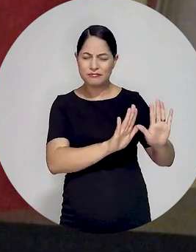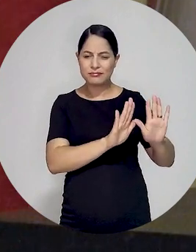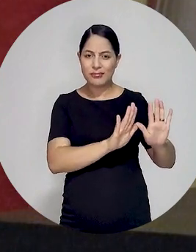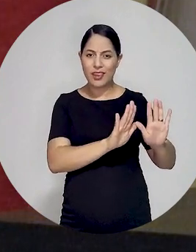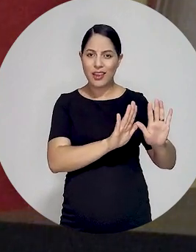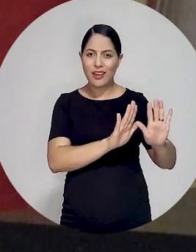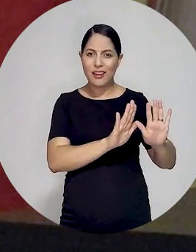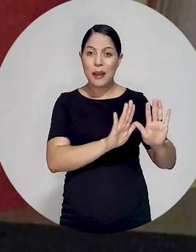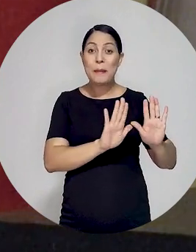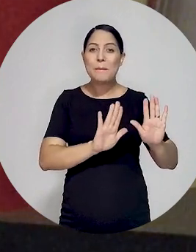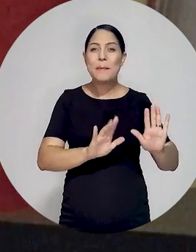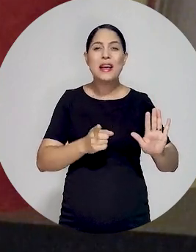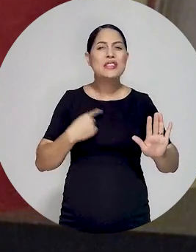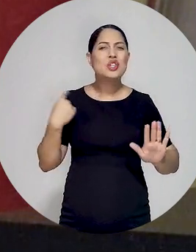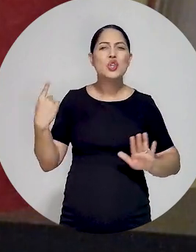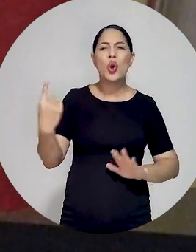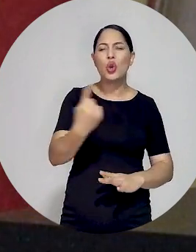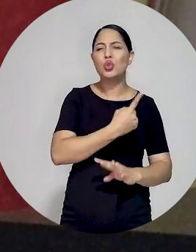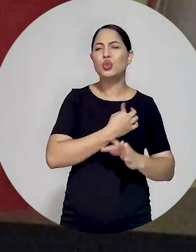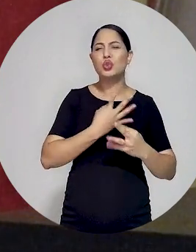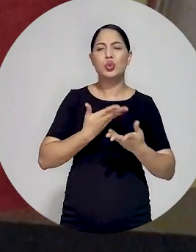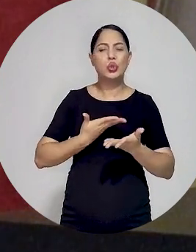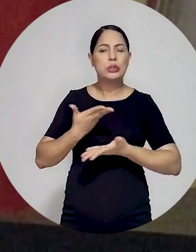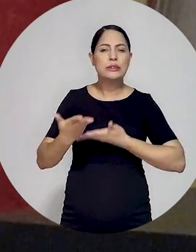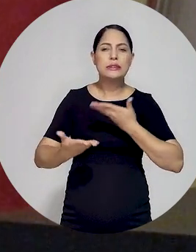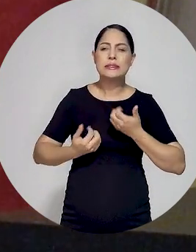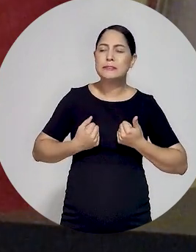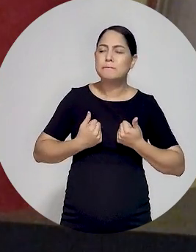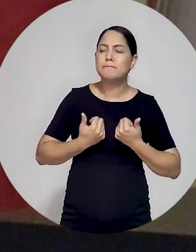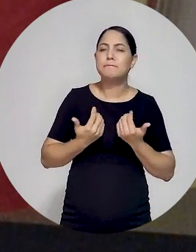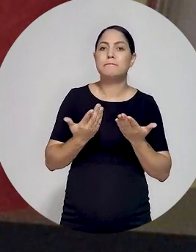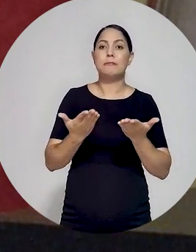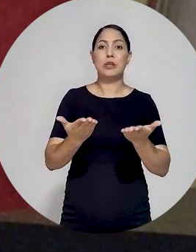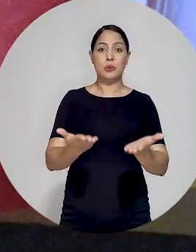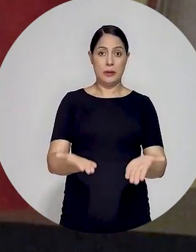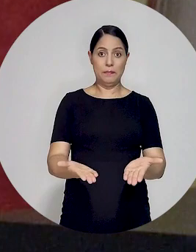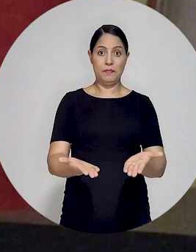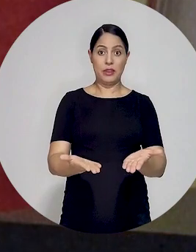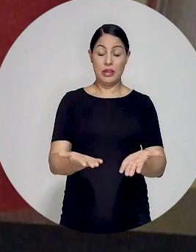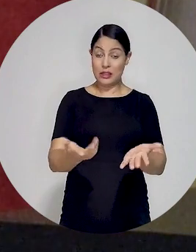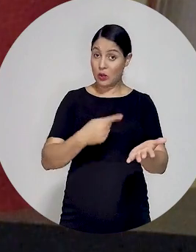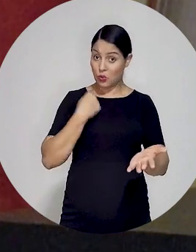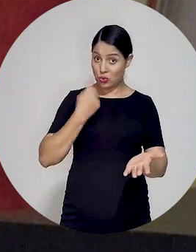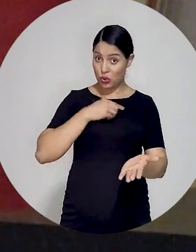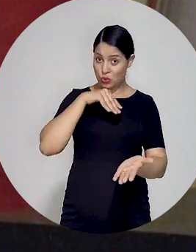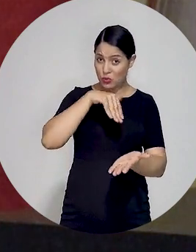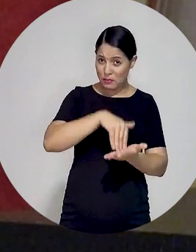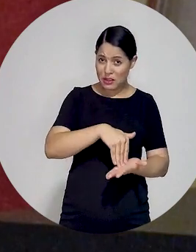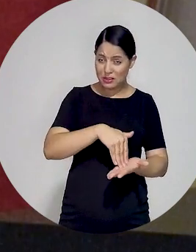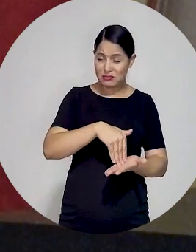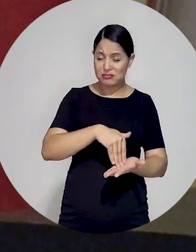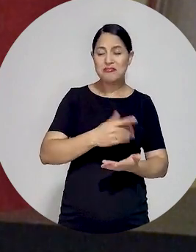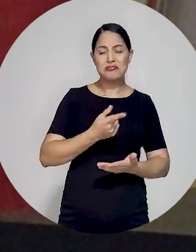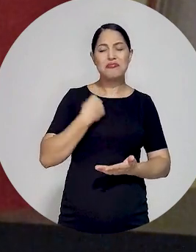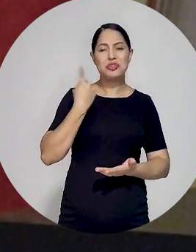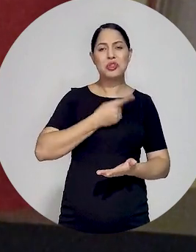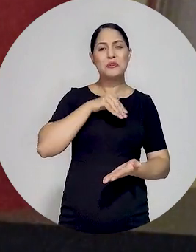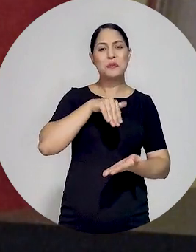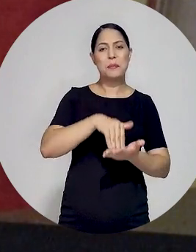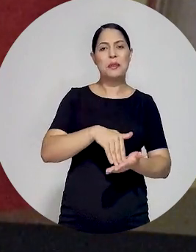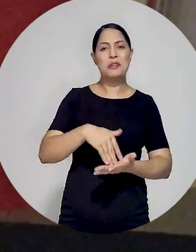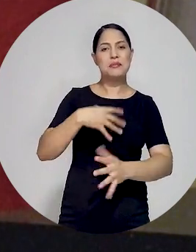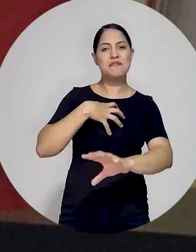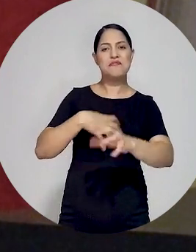família, para se doar a todos nós. E o mínimo que